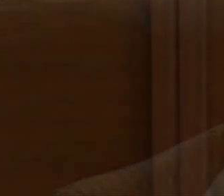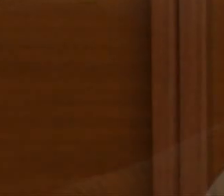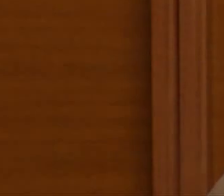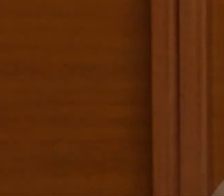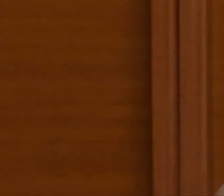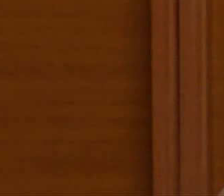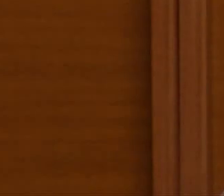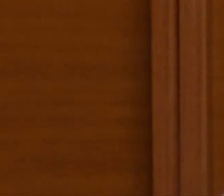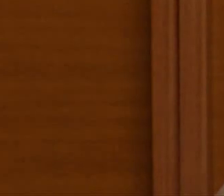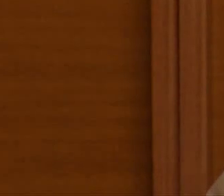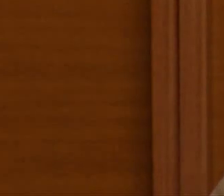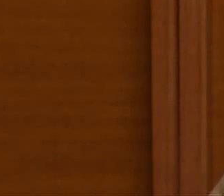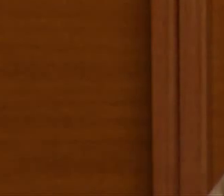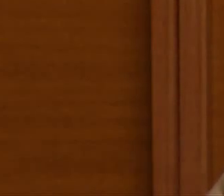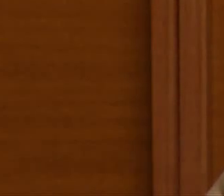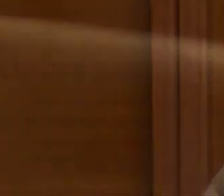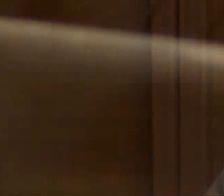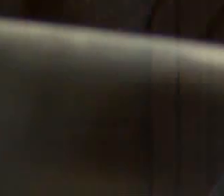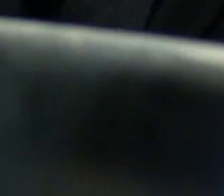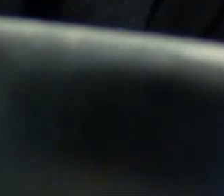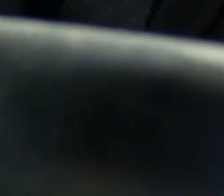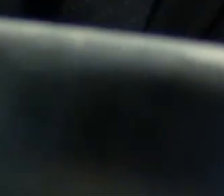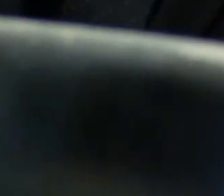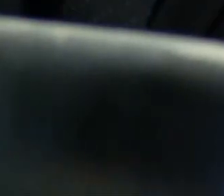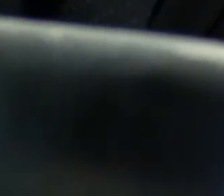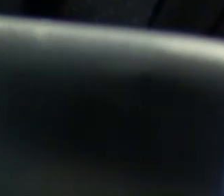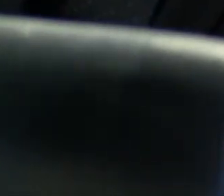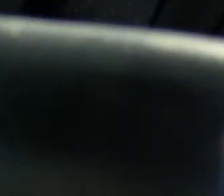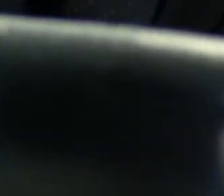voz voou pra longe